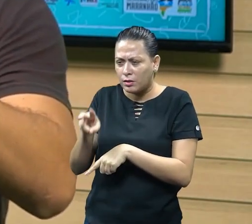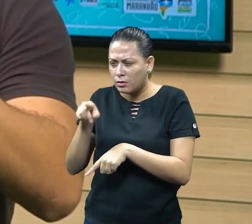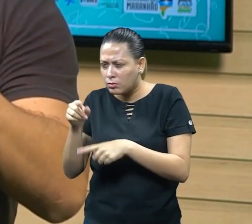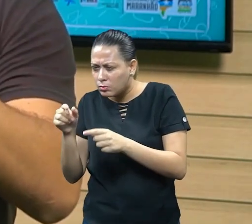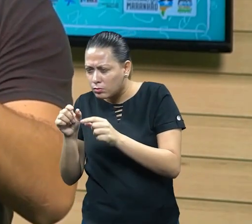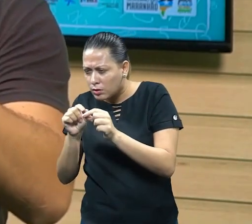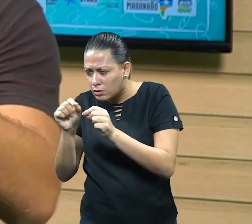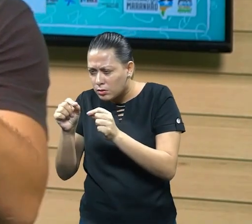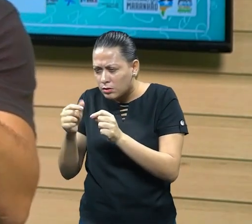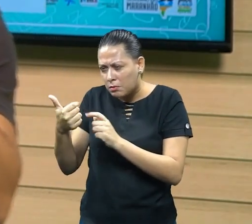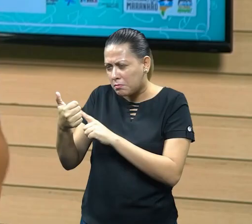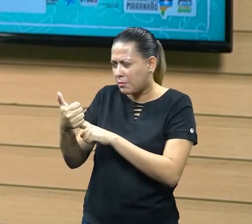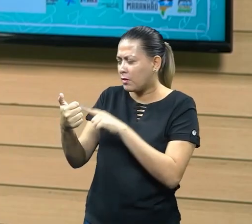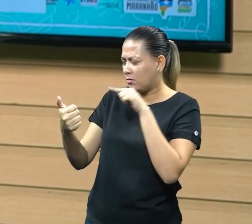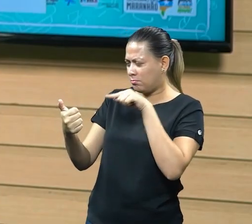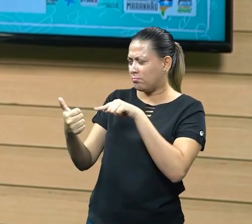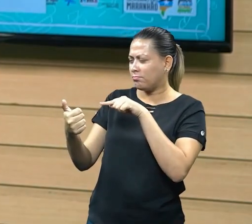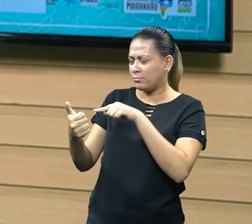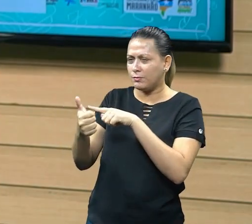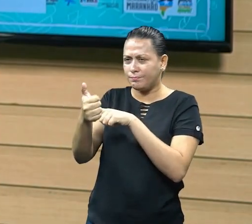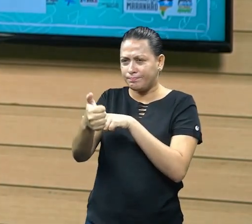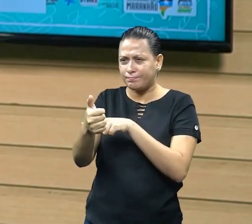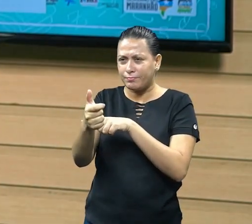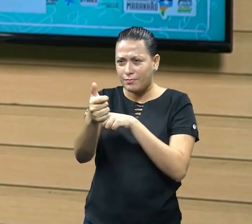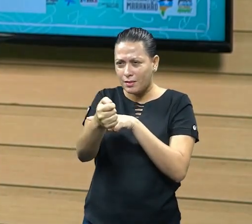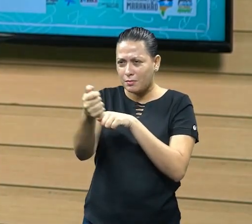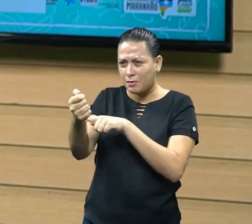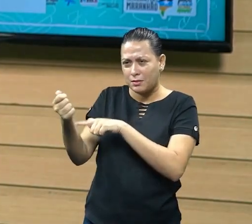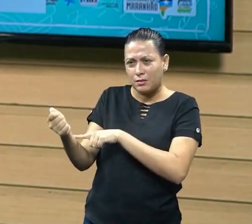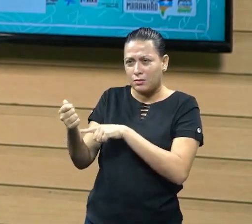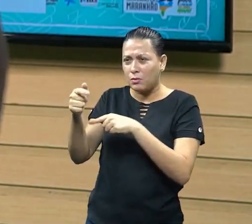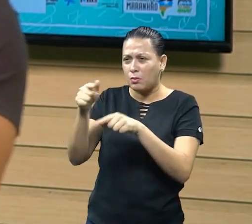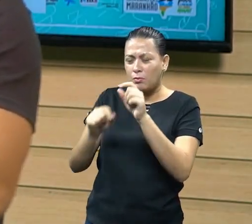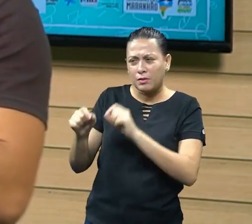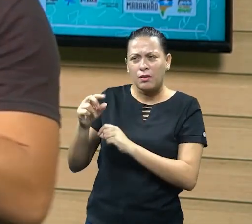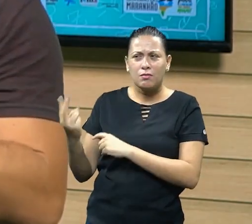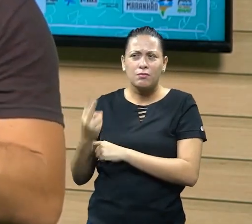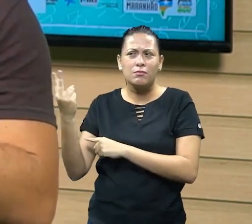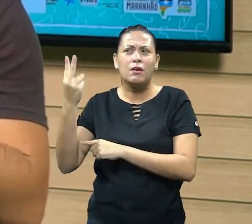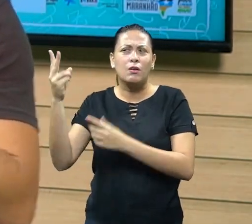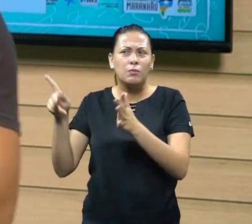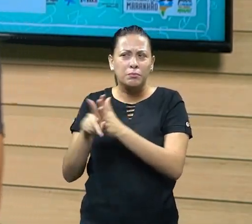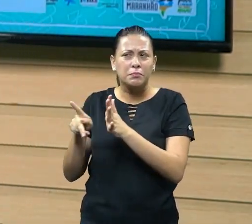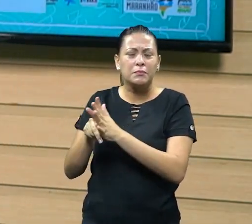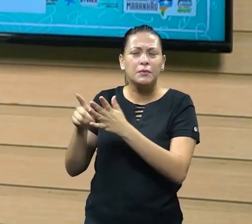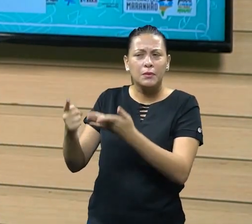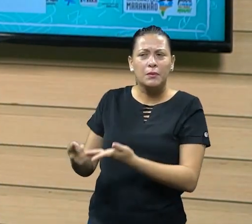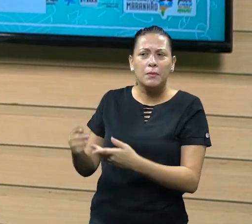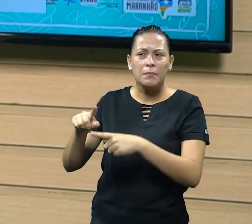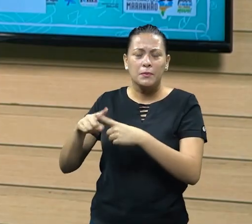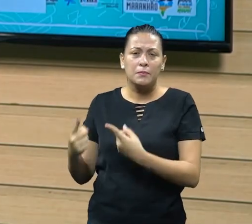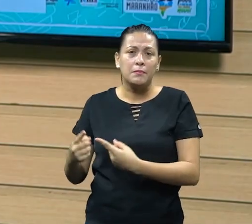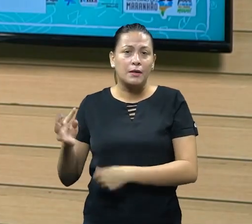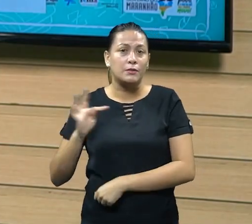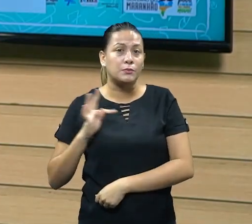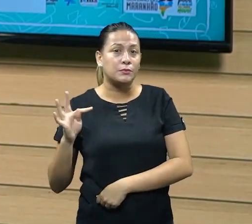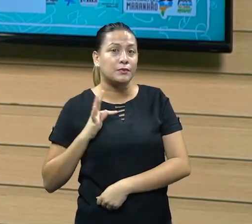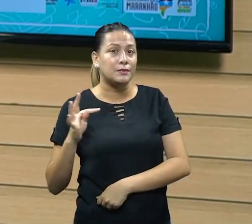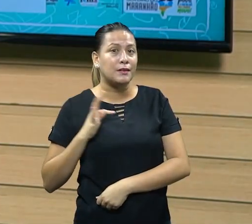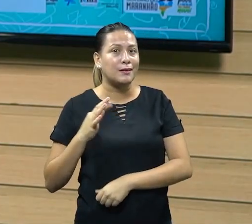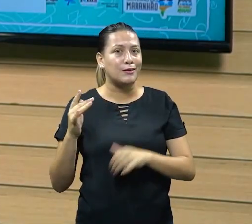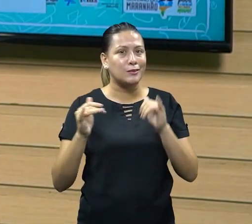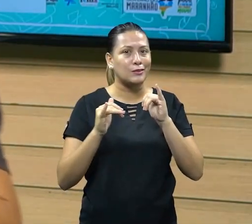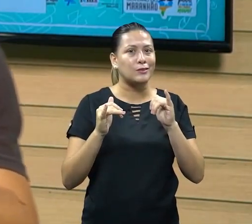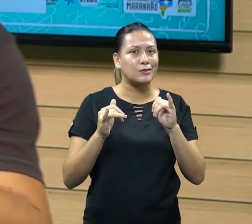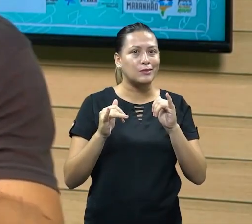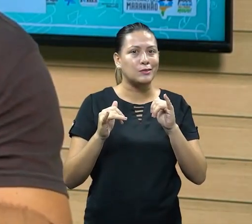Esse marcador, esse passador, desculpa, o preço médio é esse. Mas aí tu vai contratar um técnico em informática, aí tu vai ver